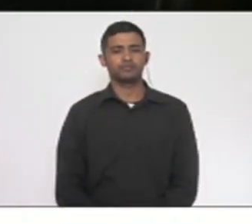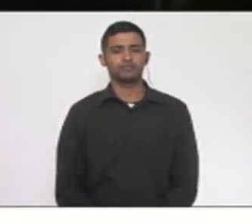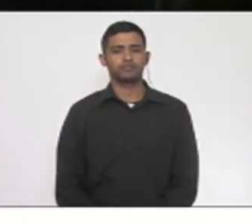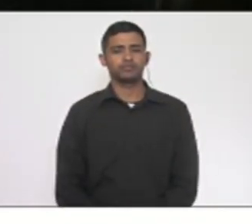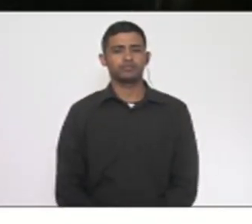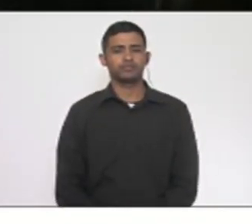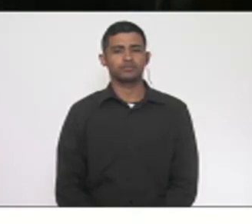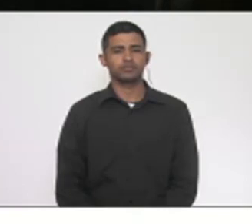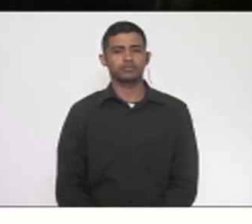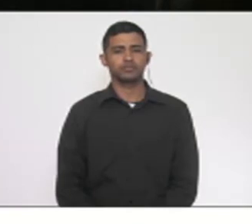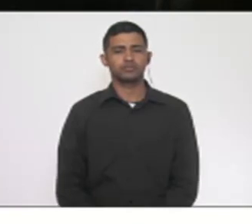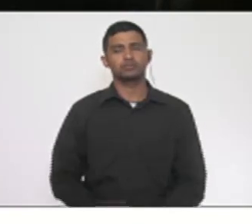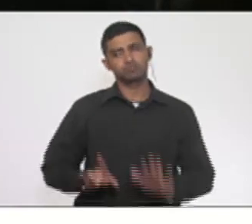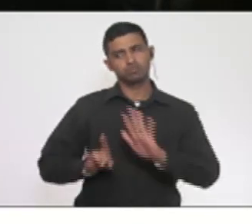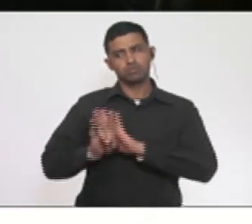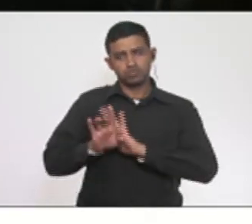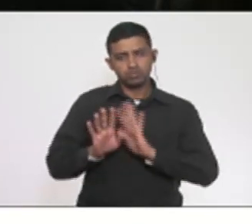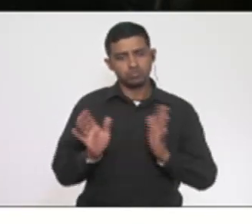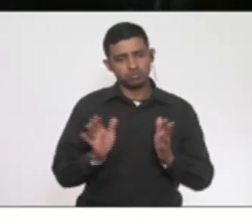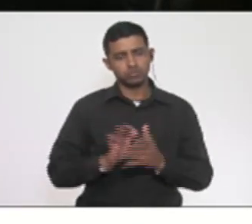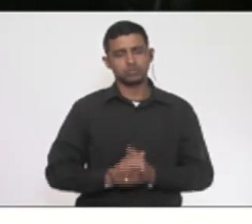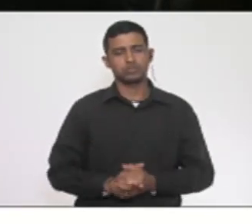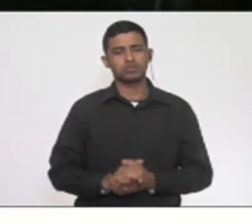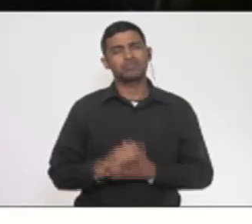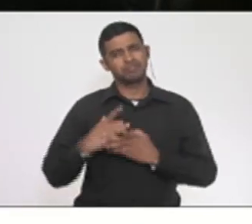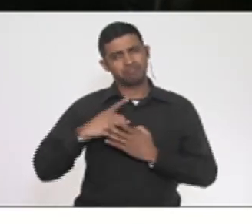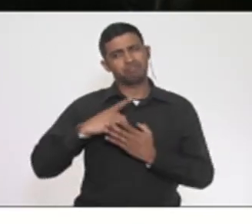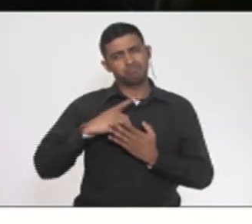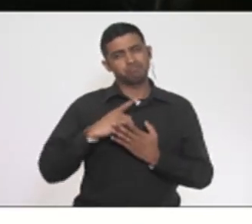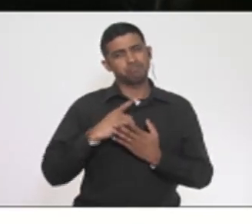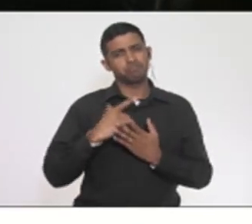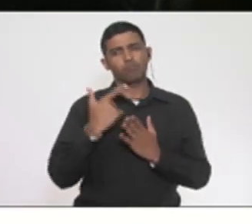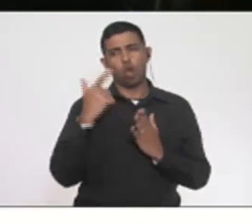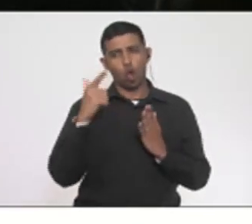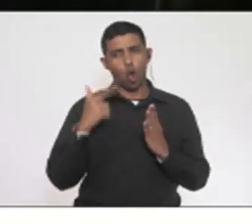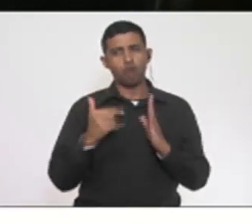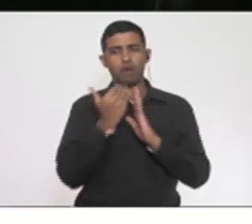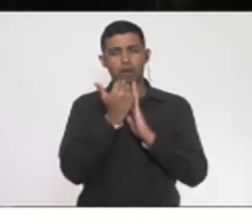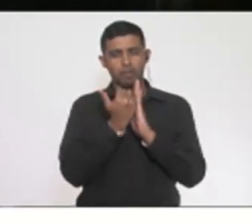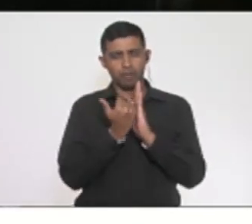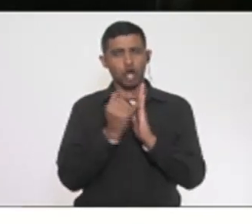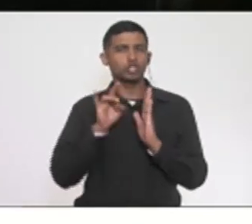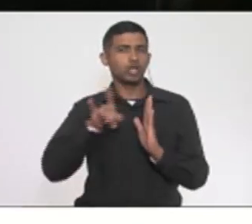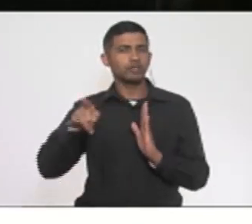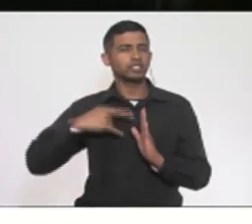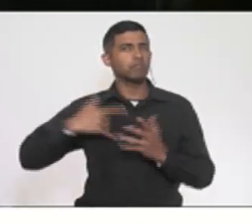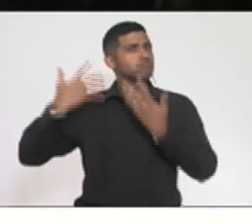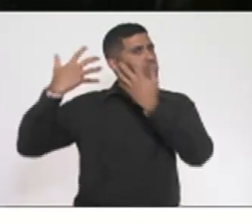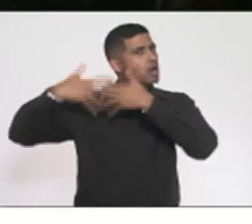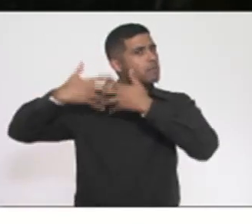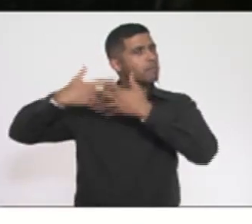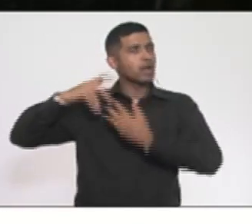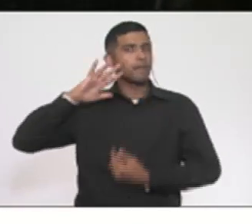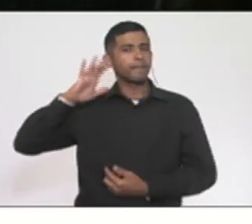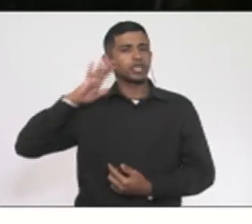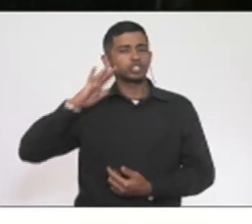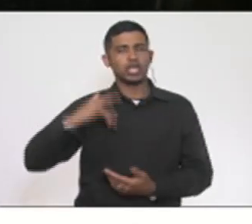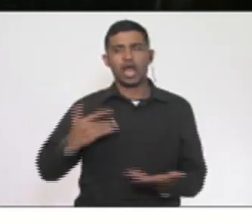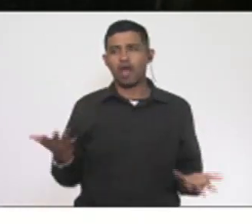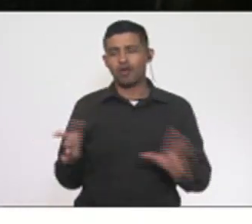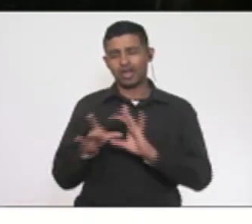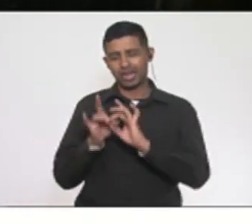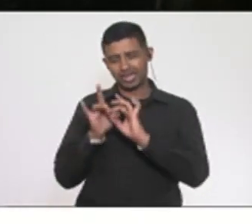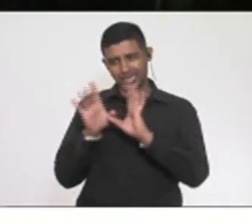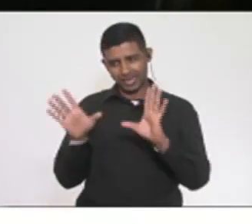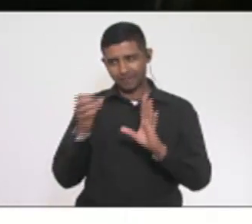Esse é um dos questionamentos, obviamente terão outros, só para o senhor já ficar raciocinando, eu vou te deixar à vontade aí,